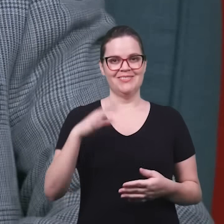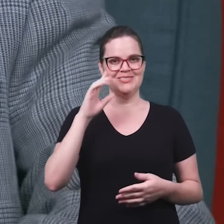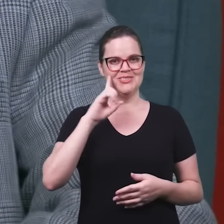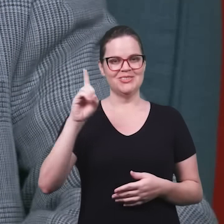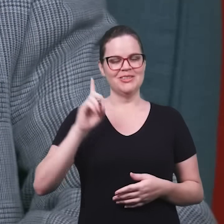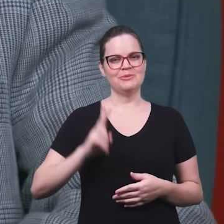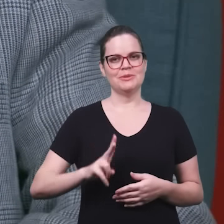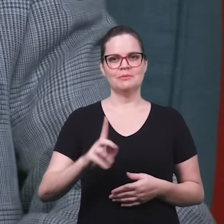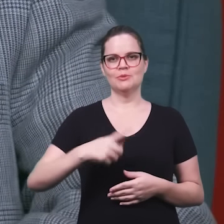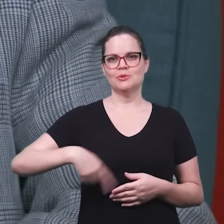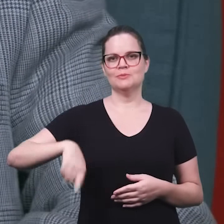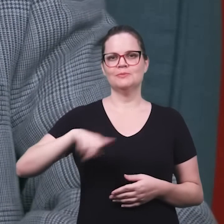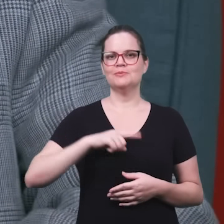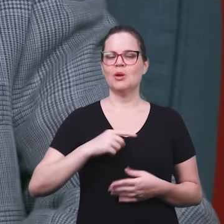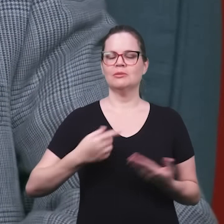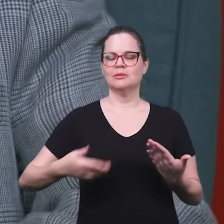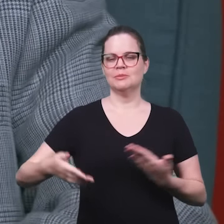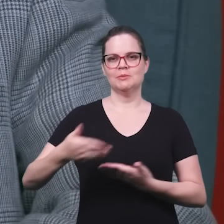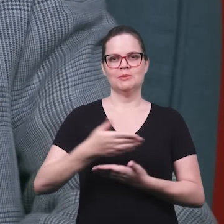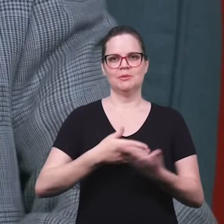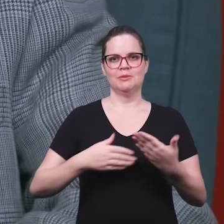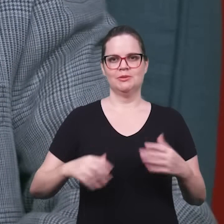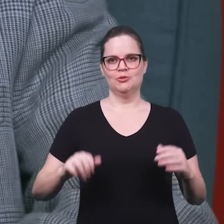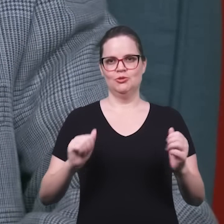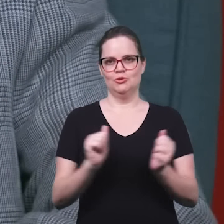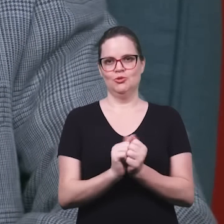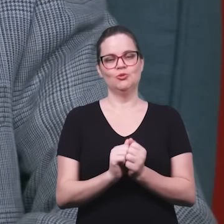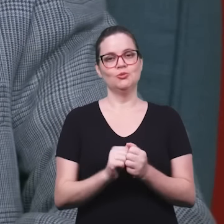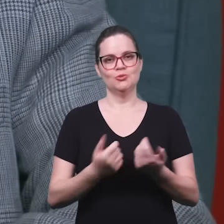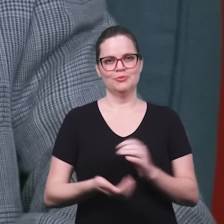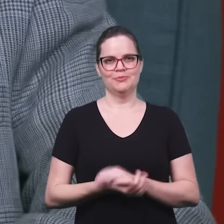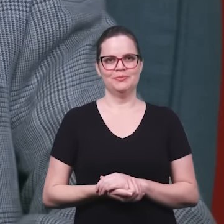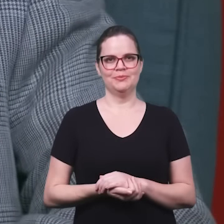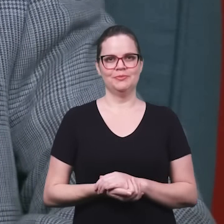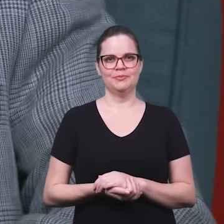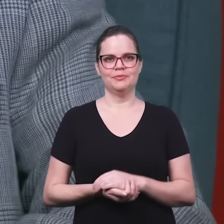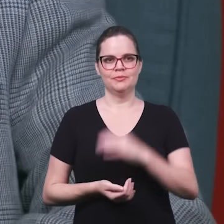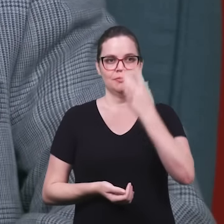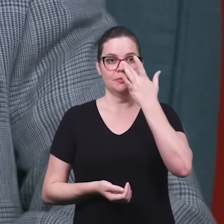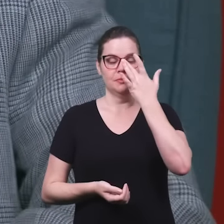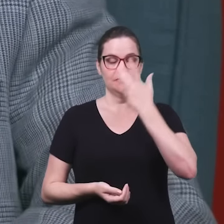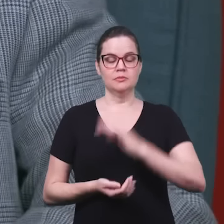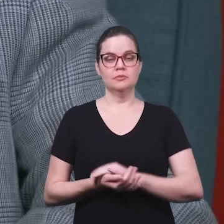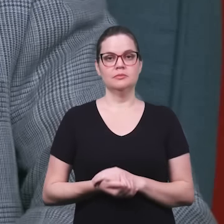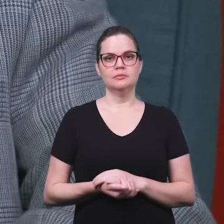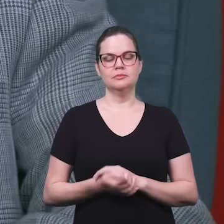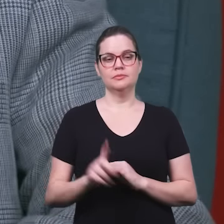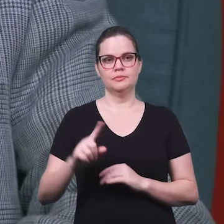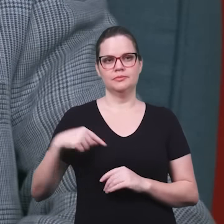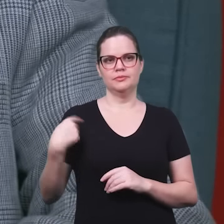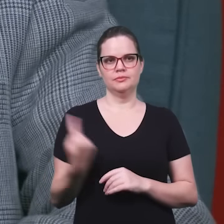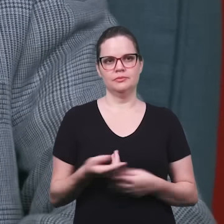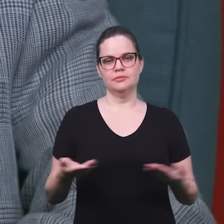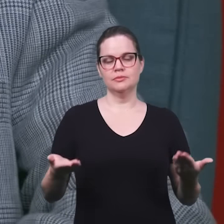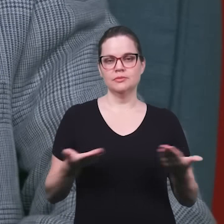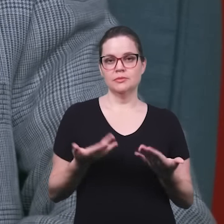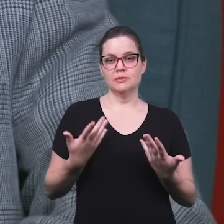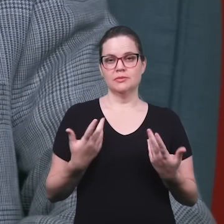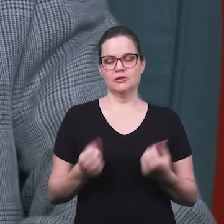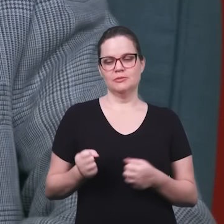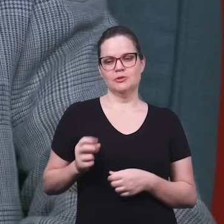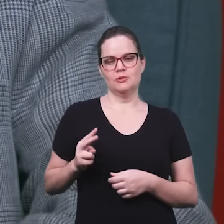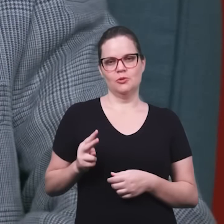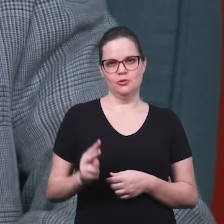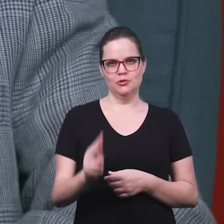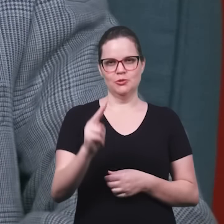Deus. Nós estamos todos envolvidos nisso que é a obra do Espírito. Nós vamos continuar